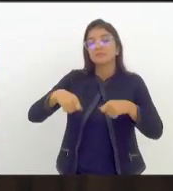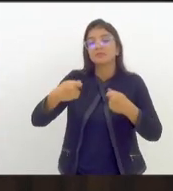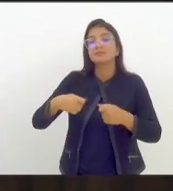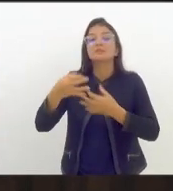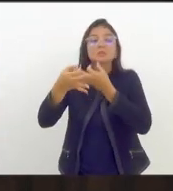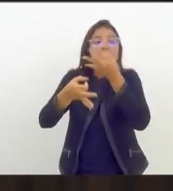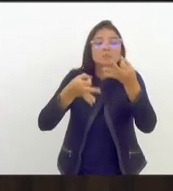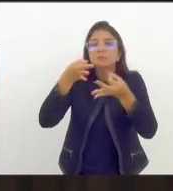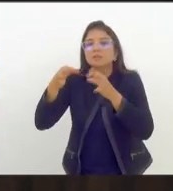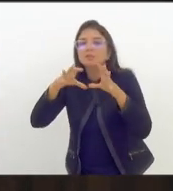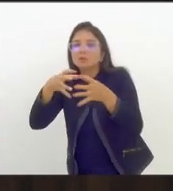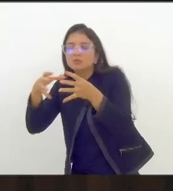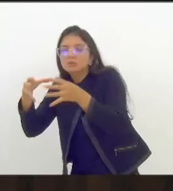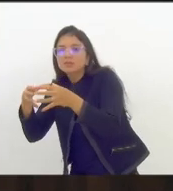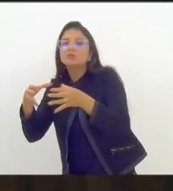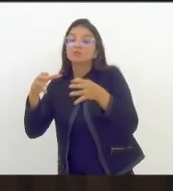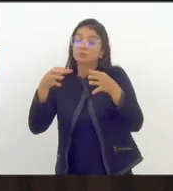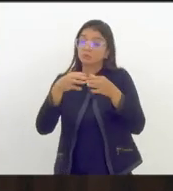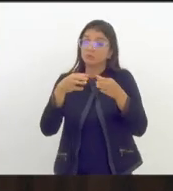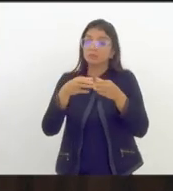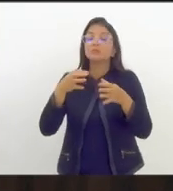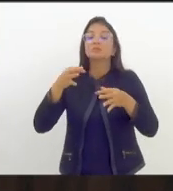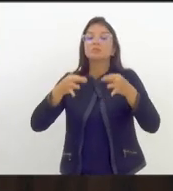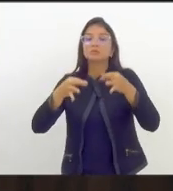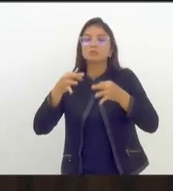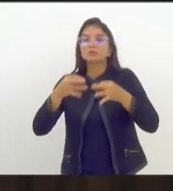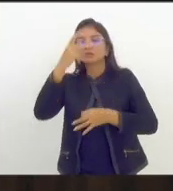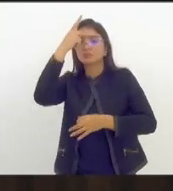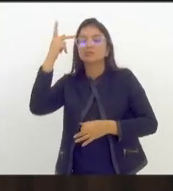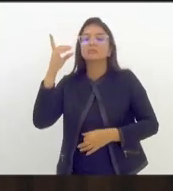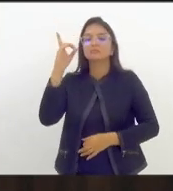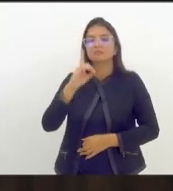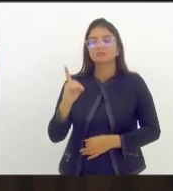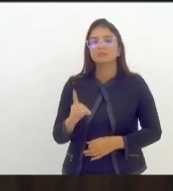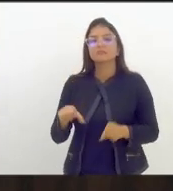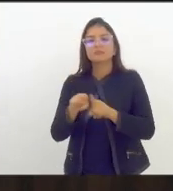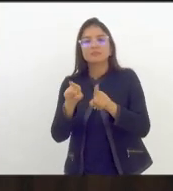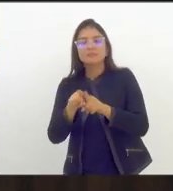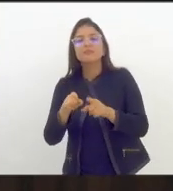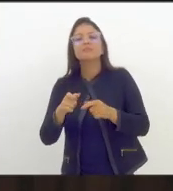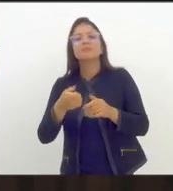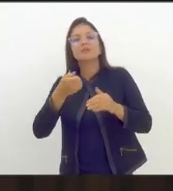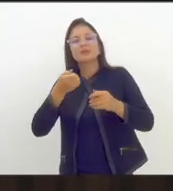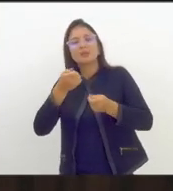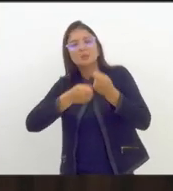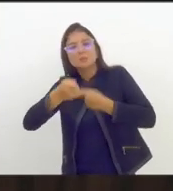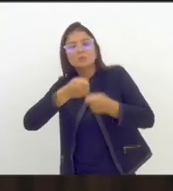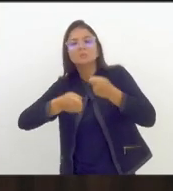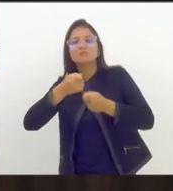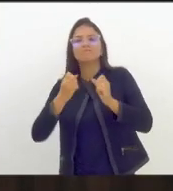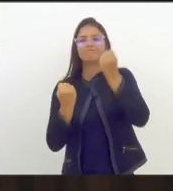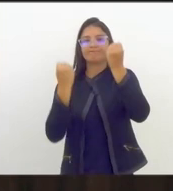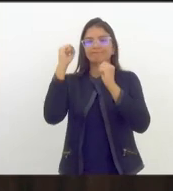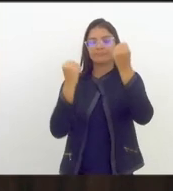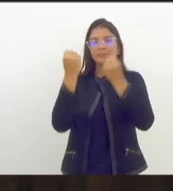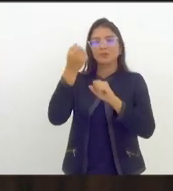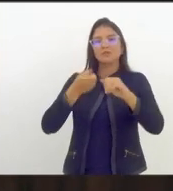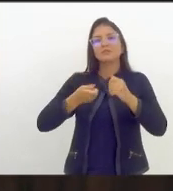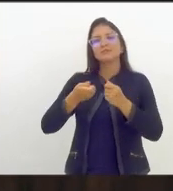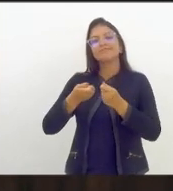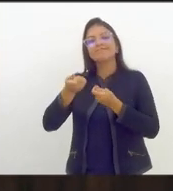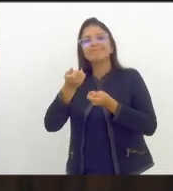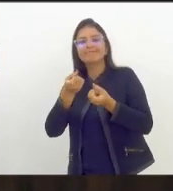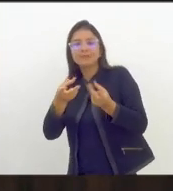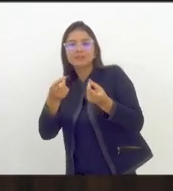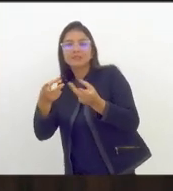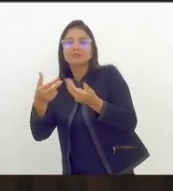Justiça, da Pessoa com Deficiência, de Economia, Indústria e Comércio e de Orçamento, Finanças, Fiscalização Financeira e